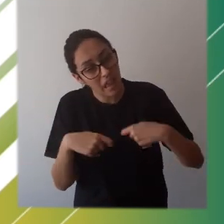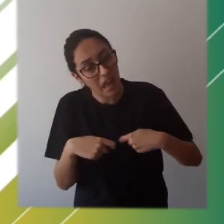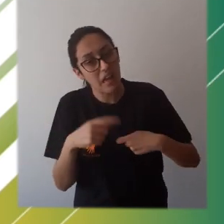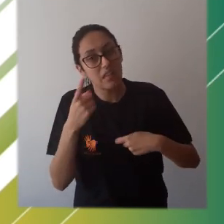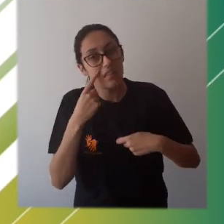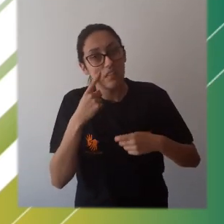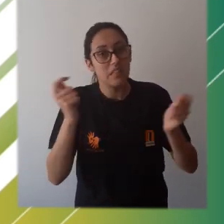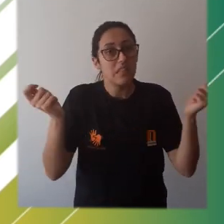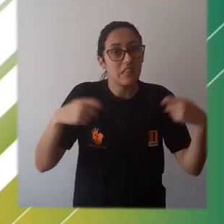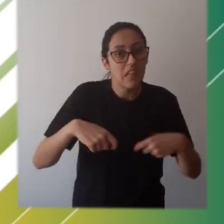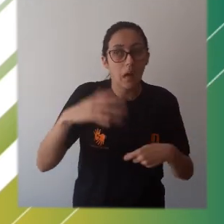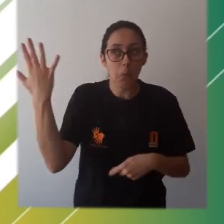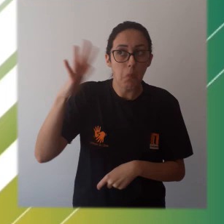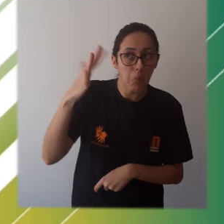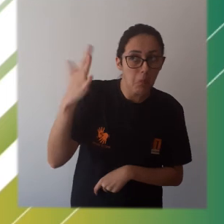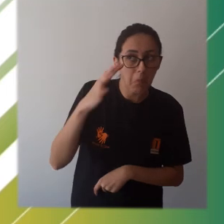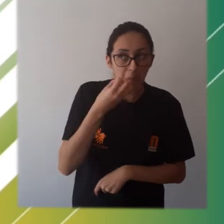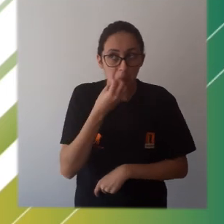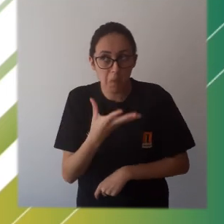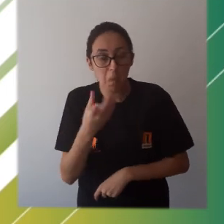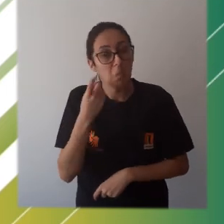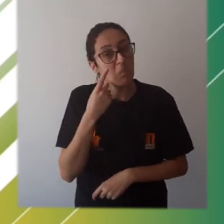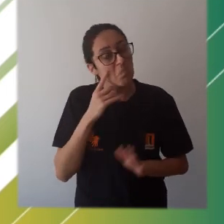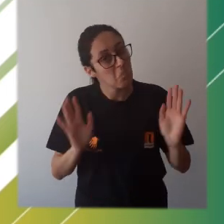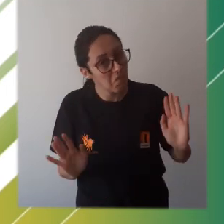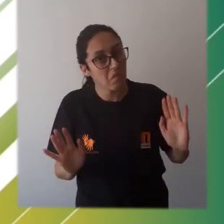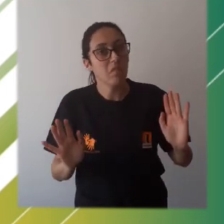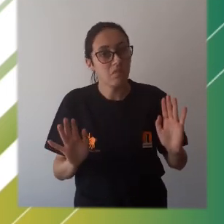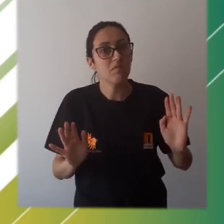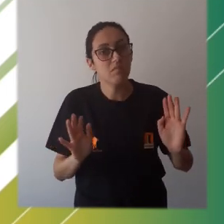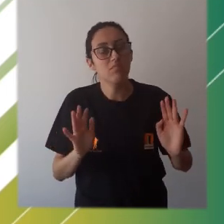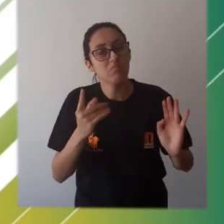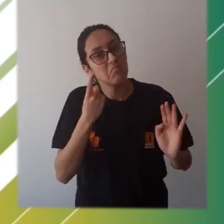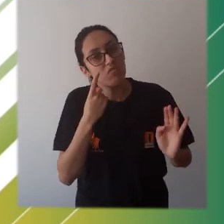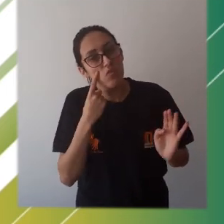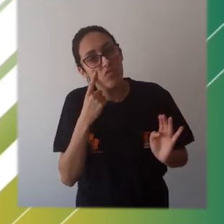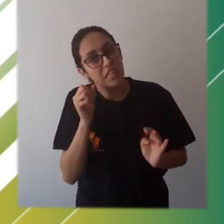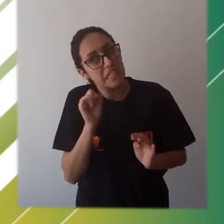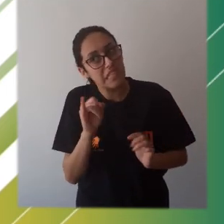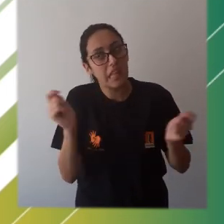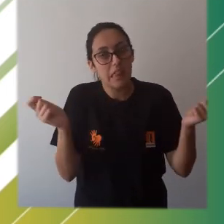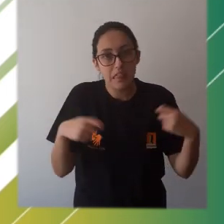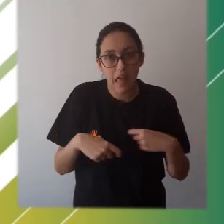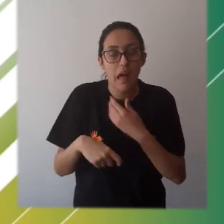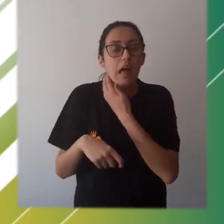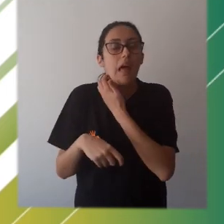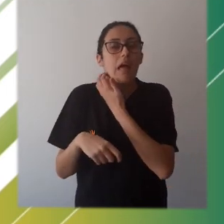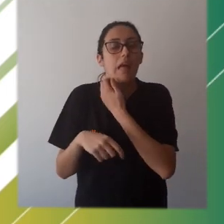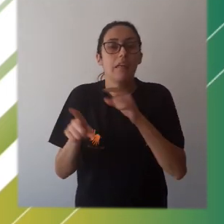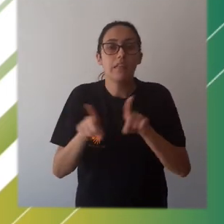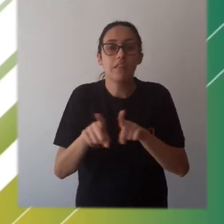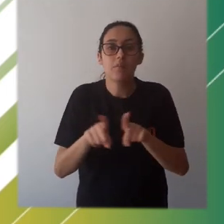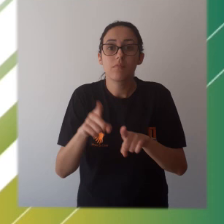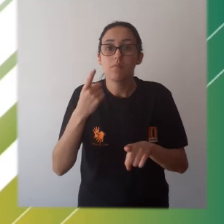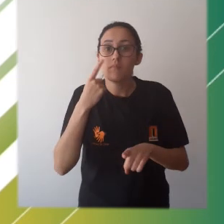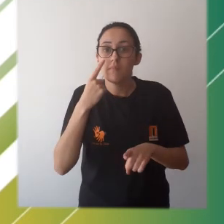uma condição climática mais adequada e também estaremos um pouquinho mais afastados dentro do